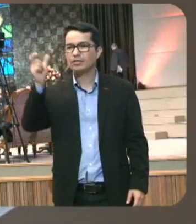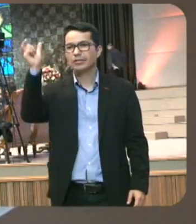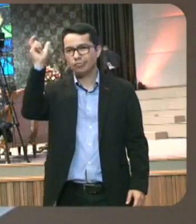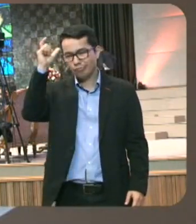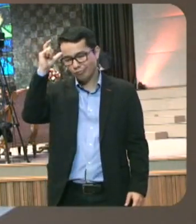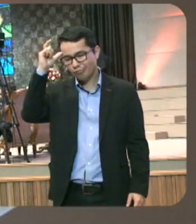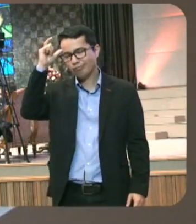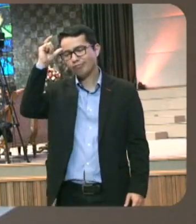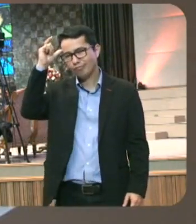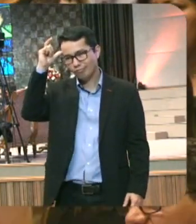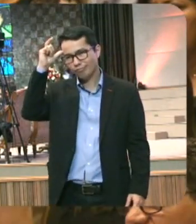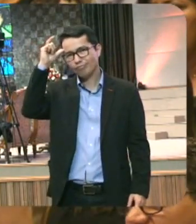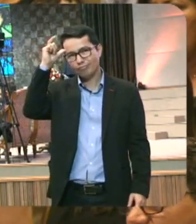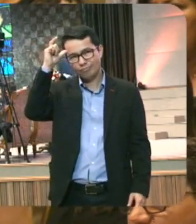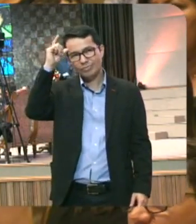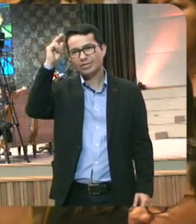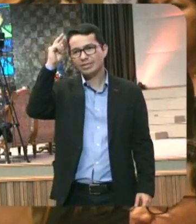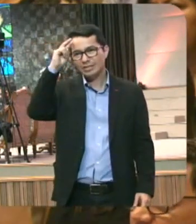de todas as mentiras?